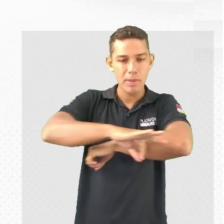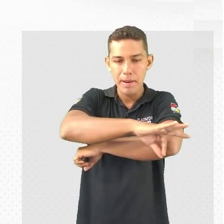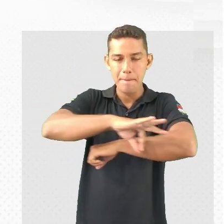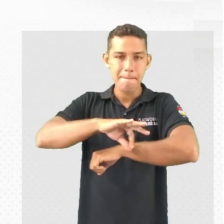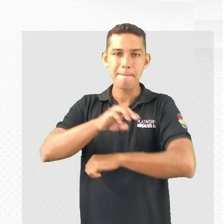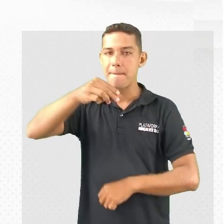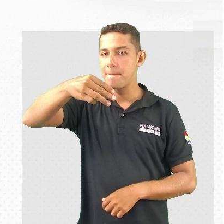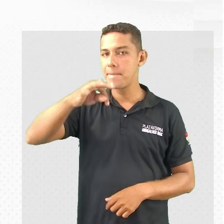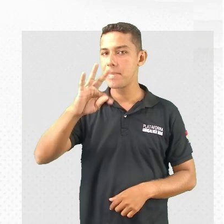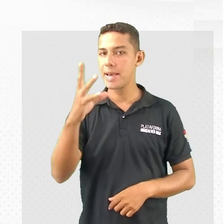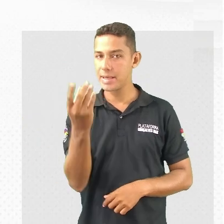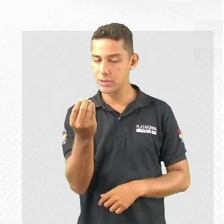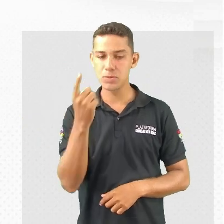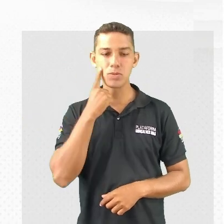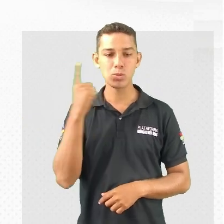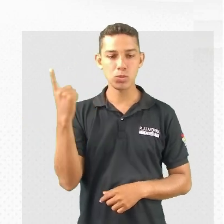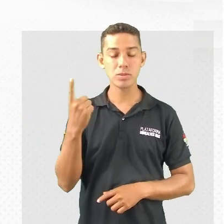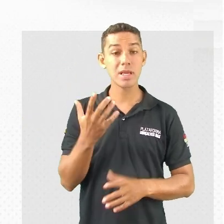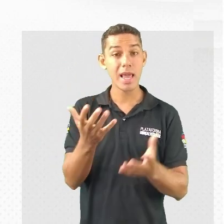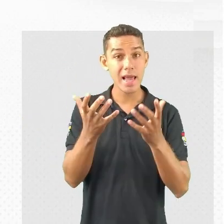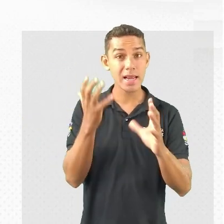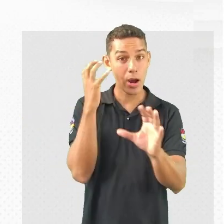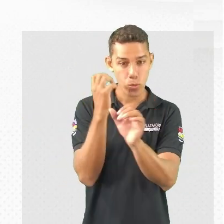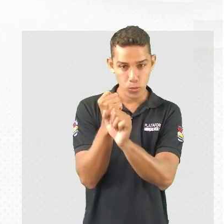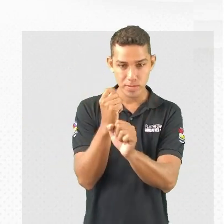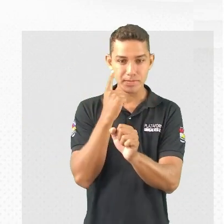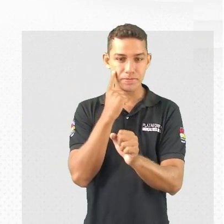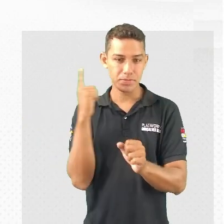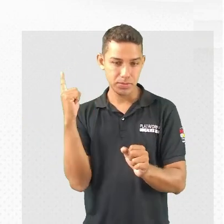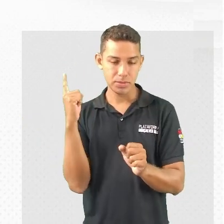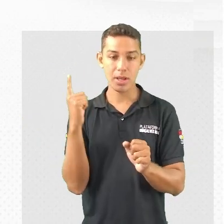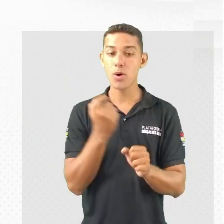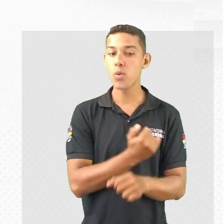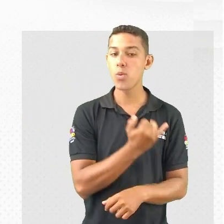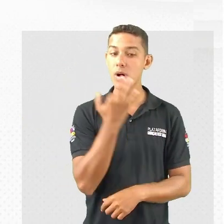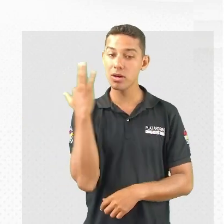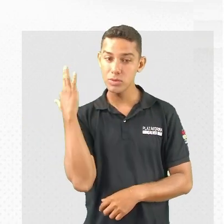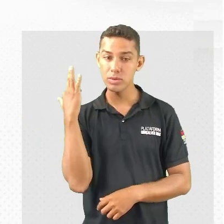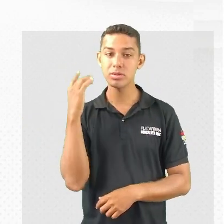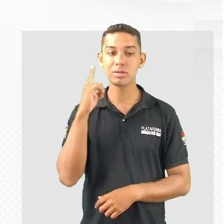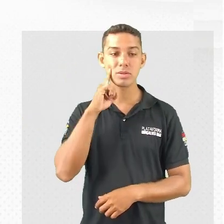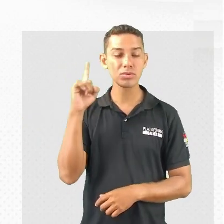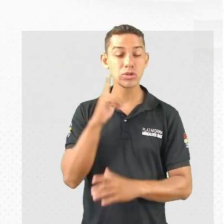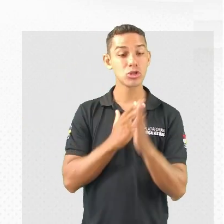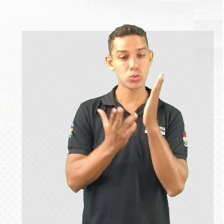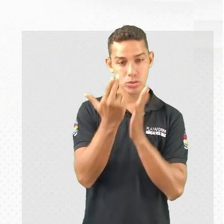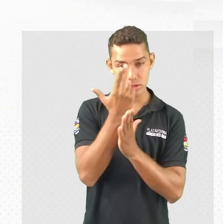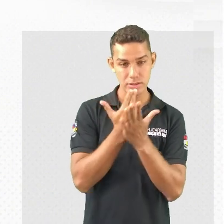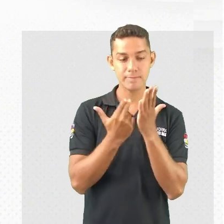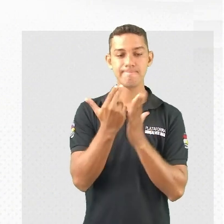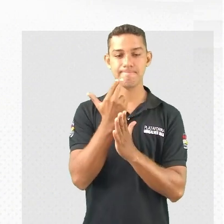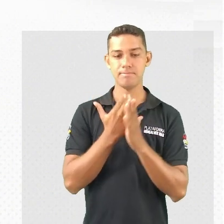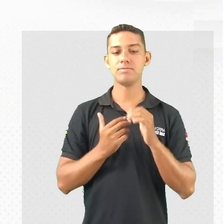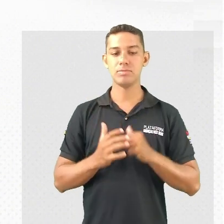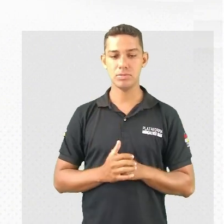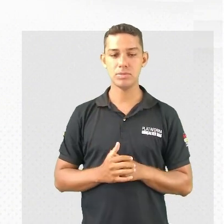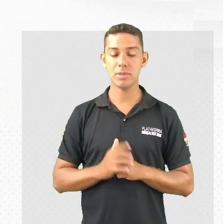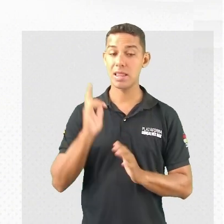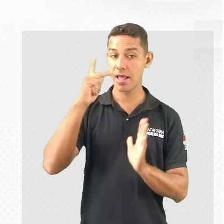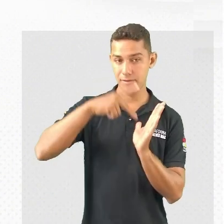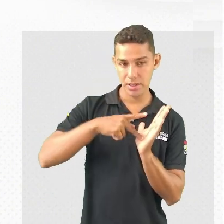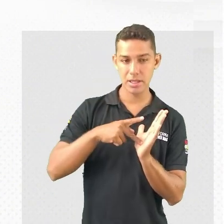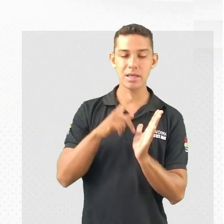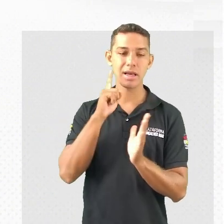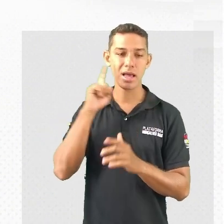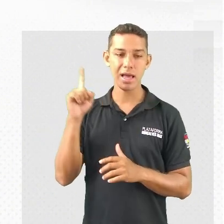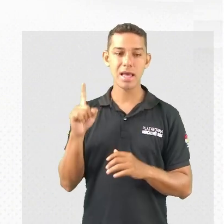Beleza? Então, vamos lá. Se eu quero calcular agora quanto é esse comprimento, no desenho, esse Czinho, se na realidade ele é